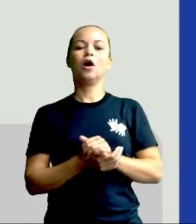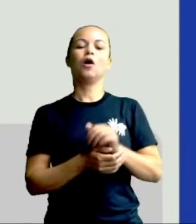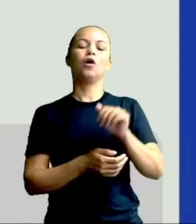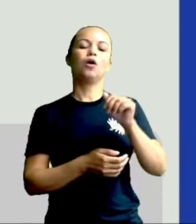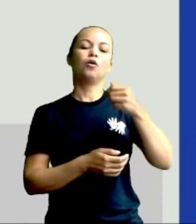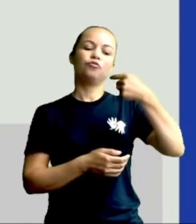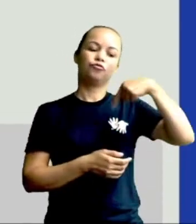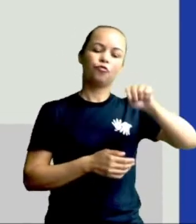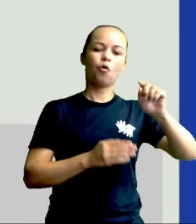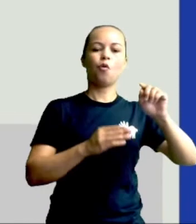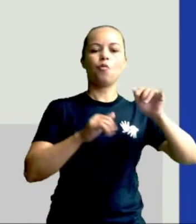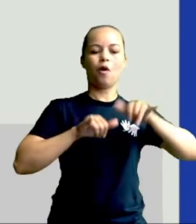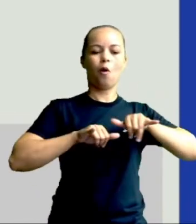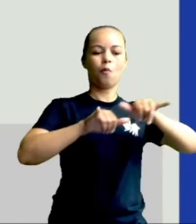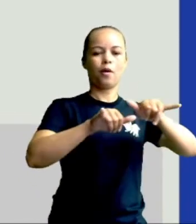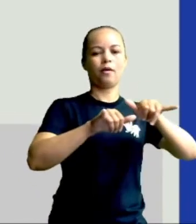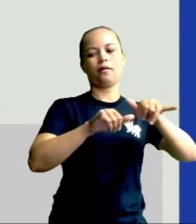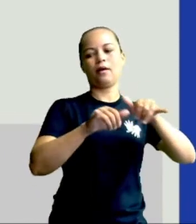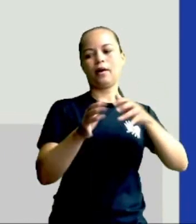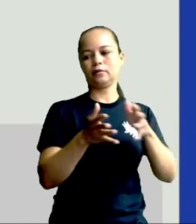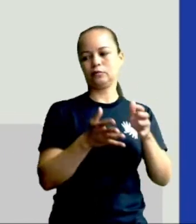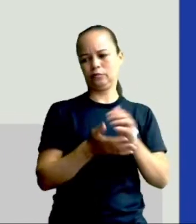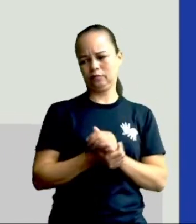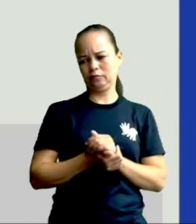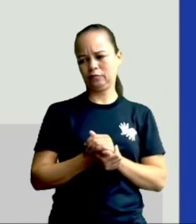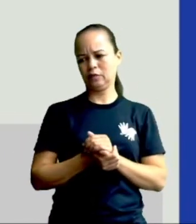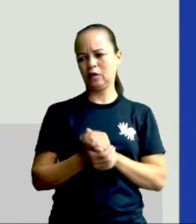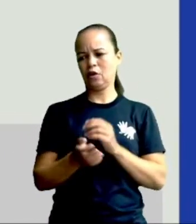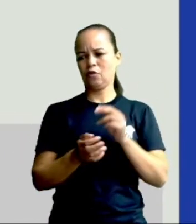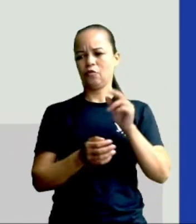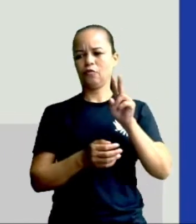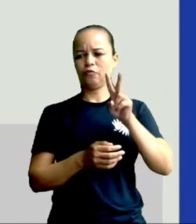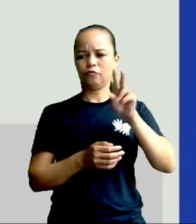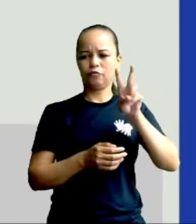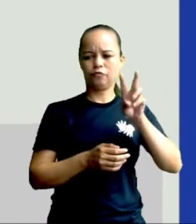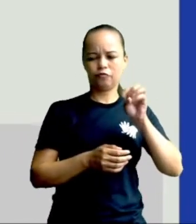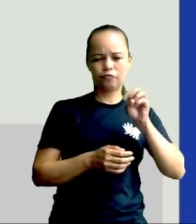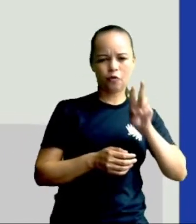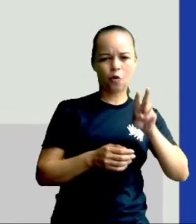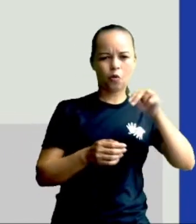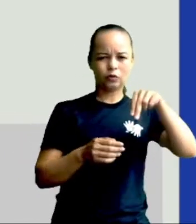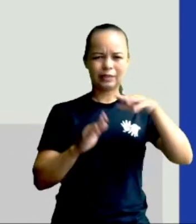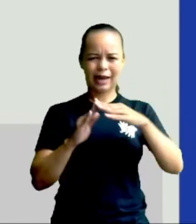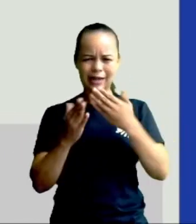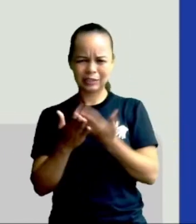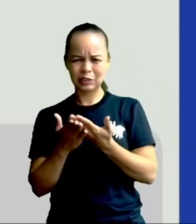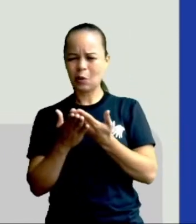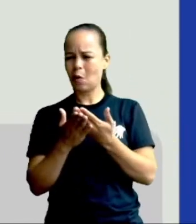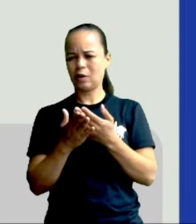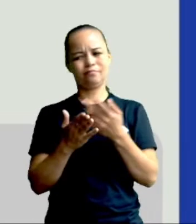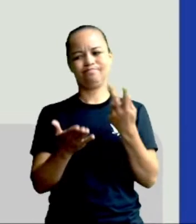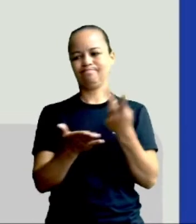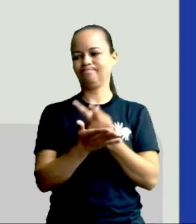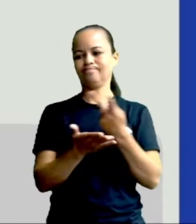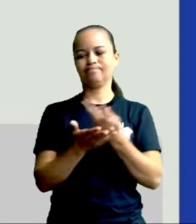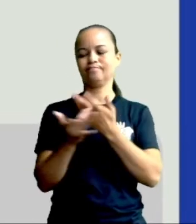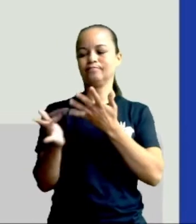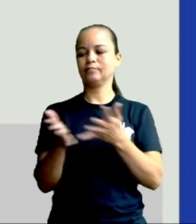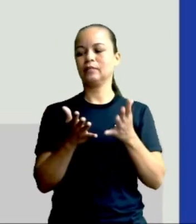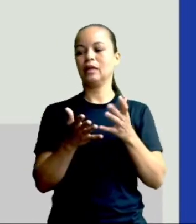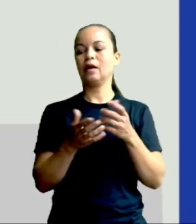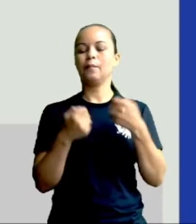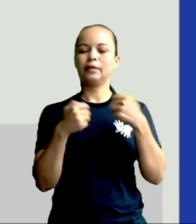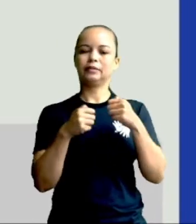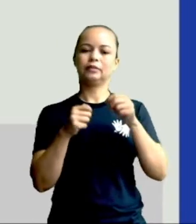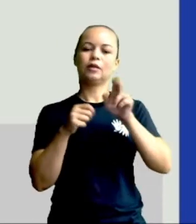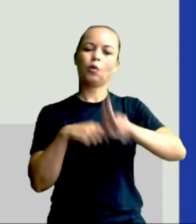vou na escola é correto não não é com o verbo ir nós temos que utilizar sempre a preposição a